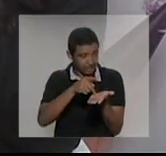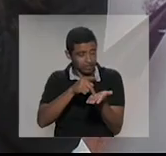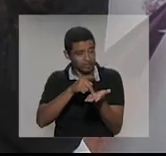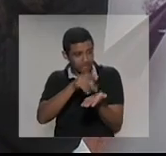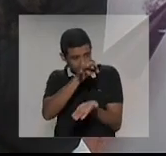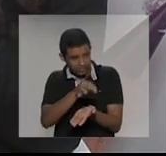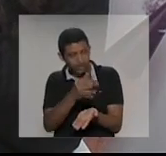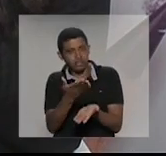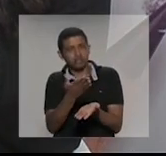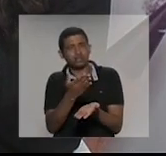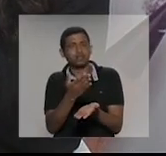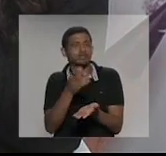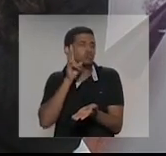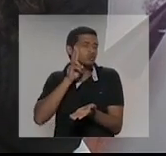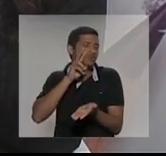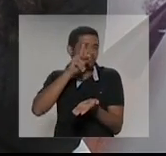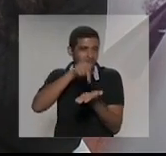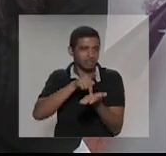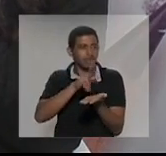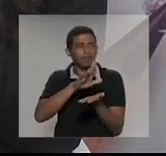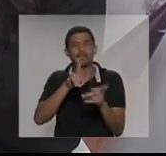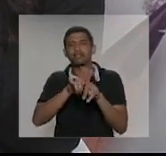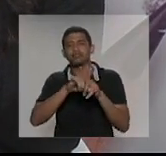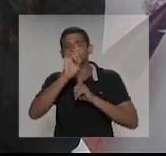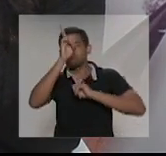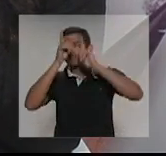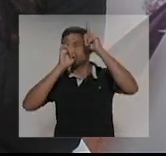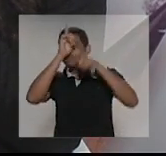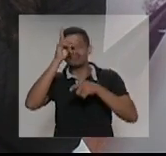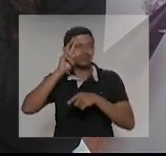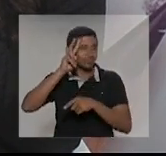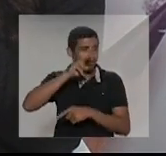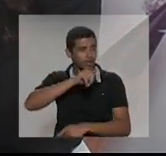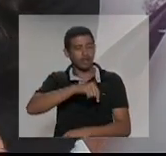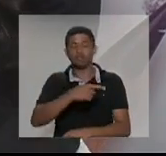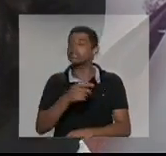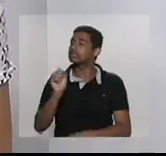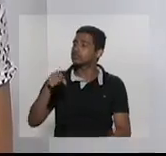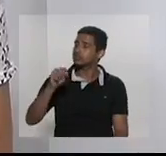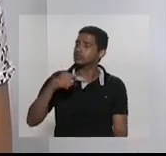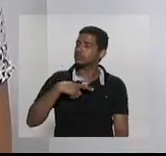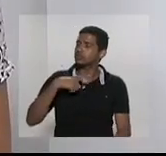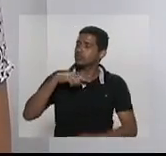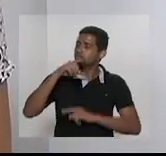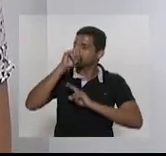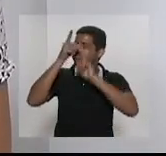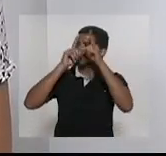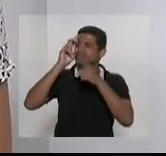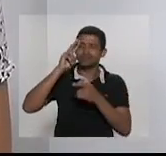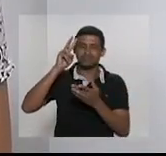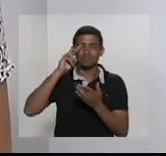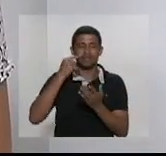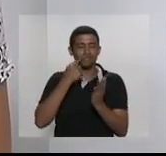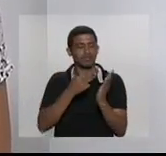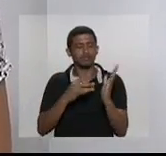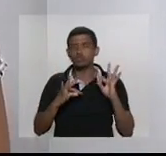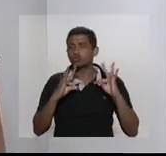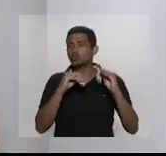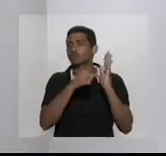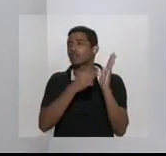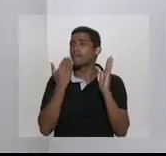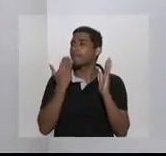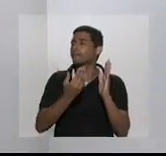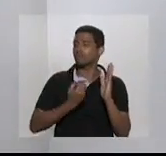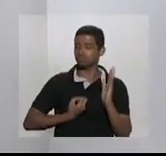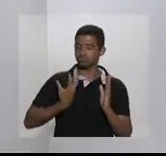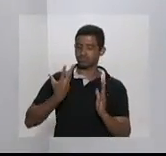verídicas, reais, de mulheres, e também traz contos, é isso? Exatamente, traz contos. Então, tudo que ele traz de